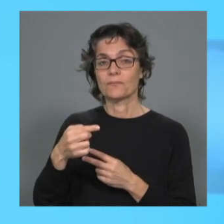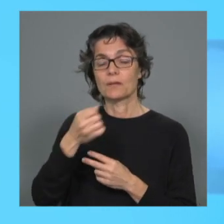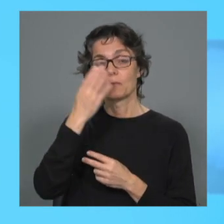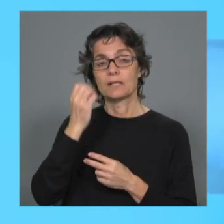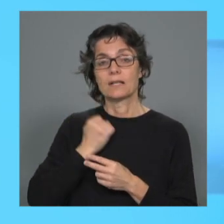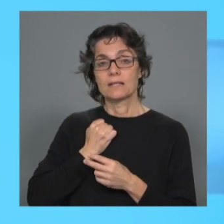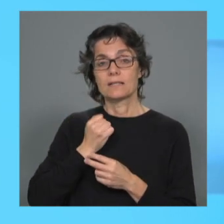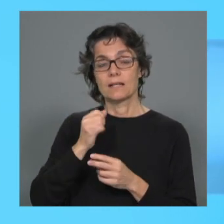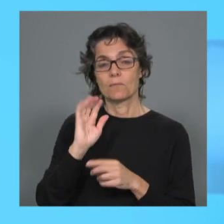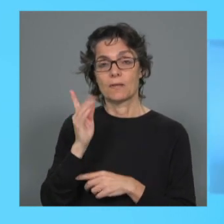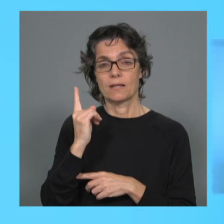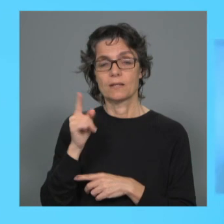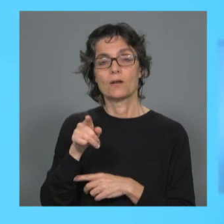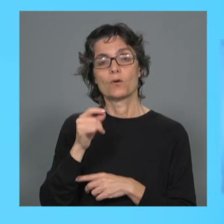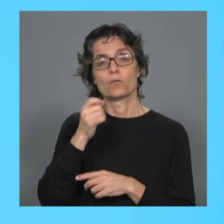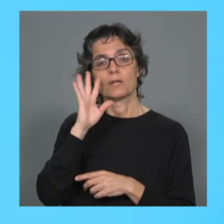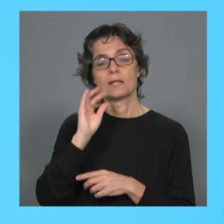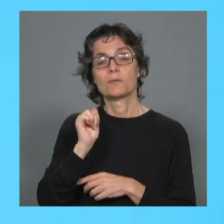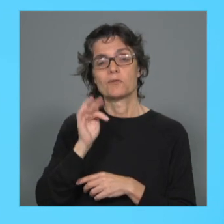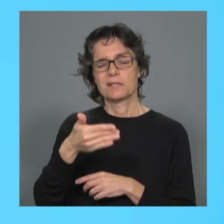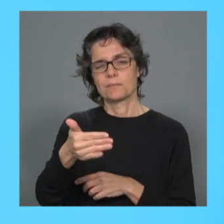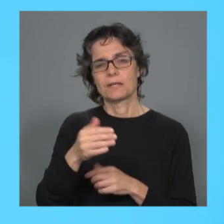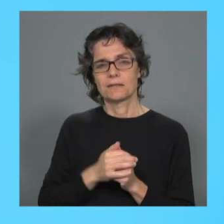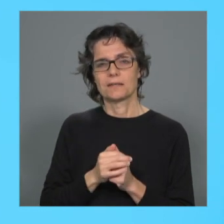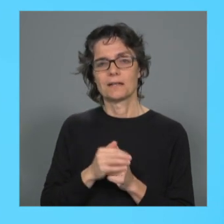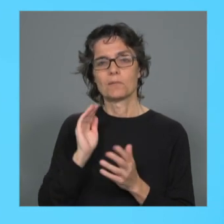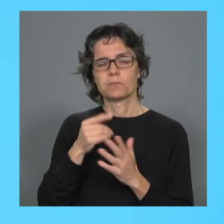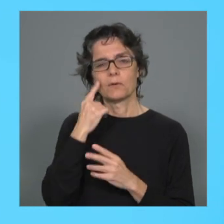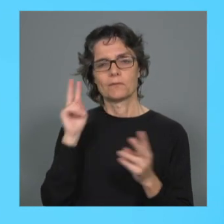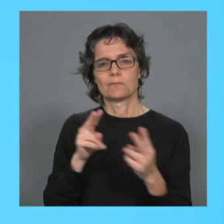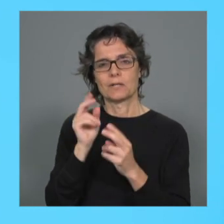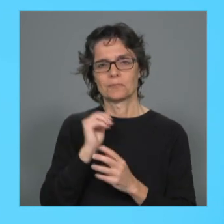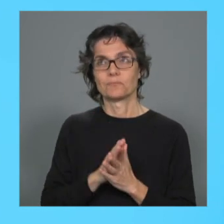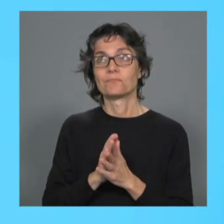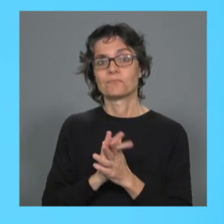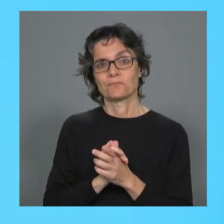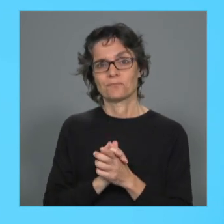na Antena 1. Desejo-lhe uma boa tarde, ótimo fim de semana. Até à próxima segunda-feira, se Deus quiser.